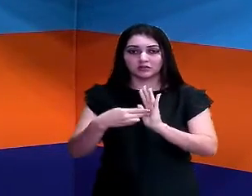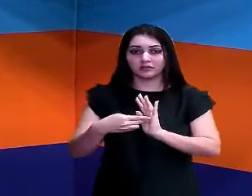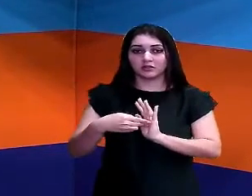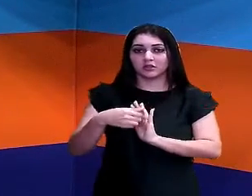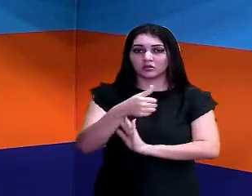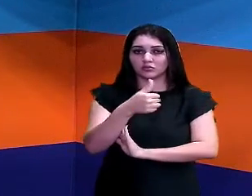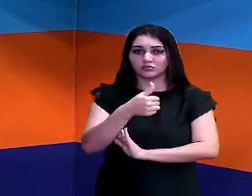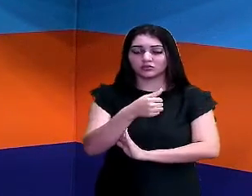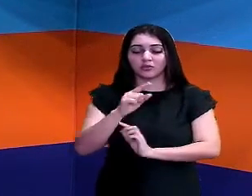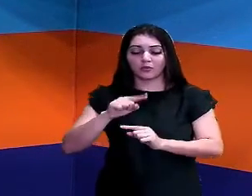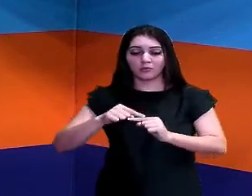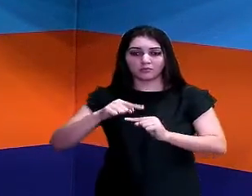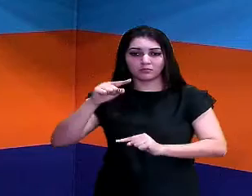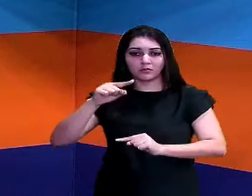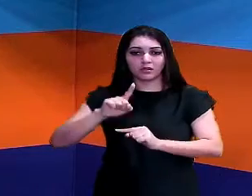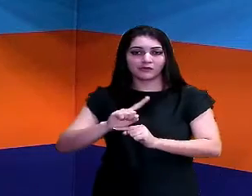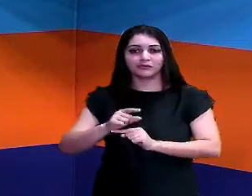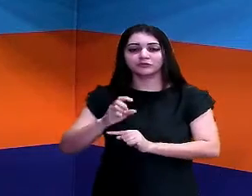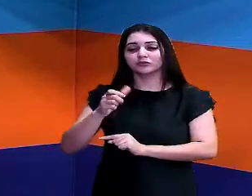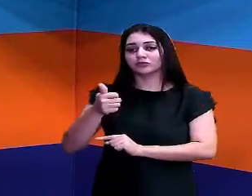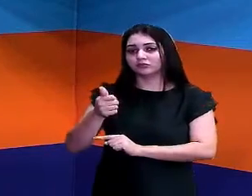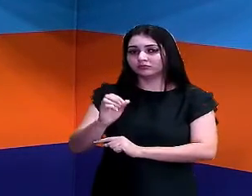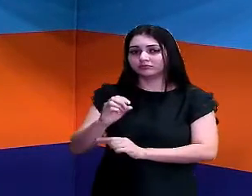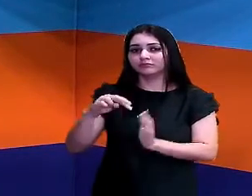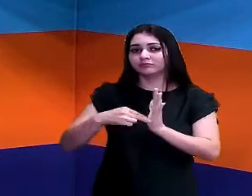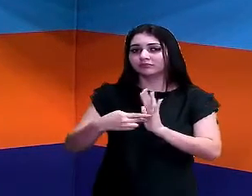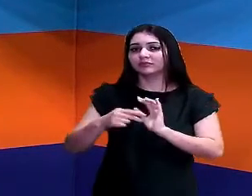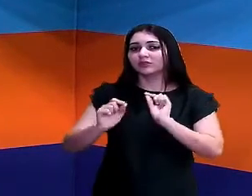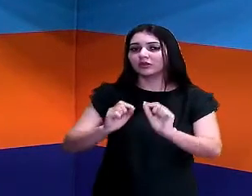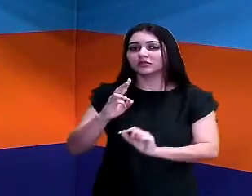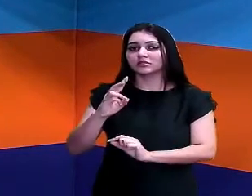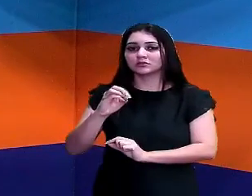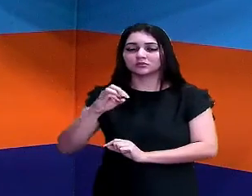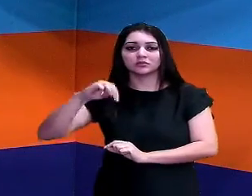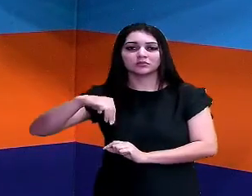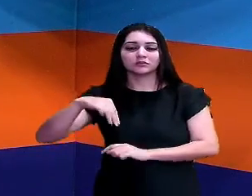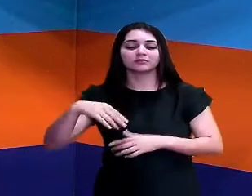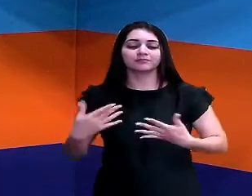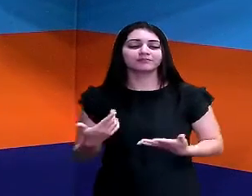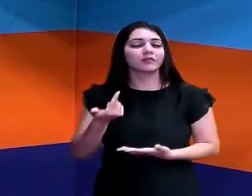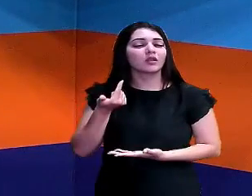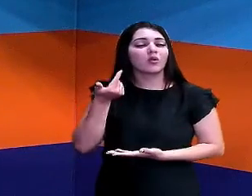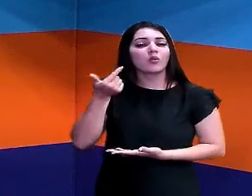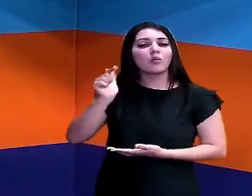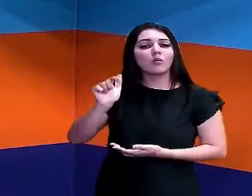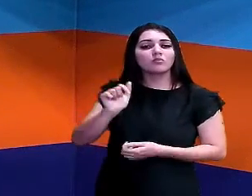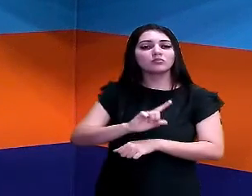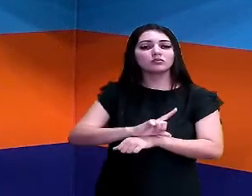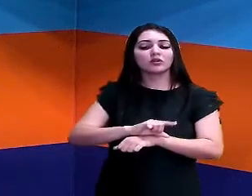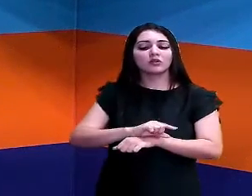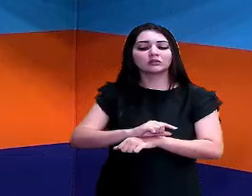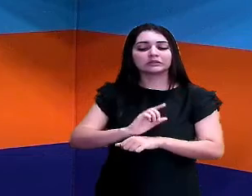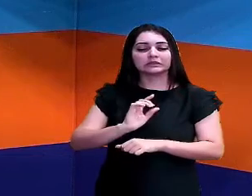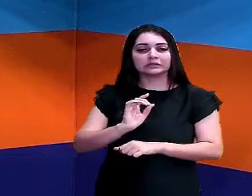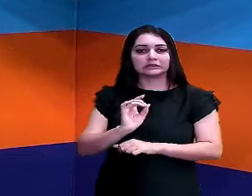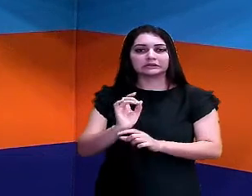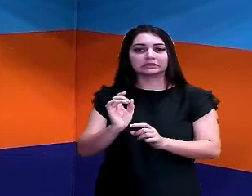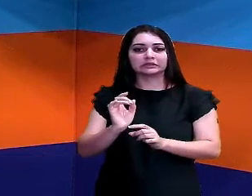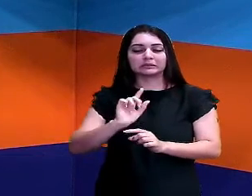10, tá? Significa 50 minutos. Ah, professora, outro que passou do